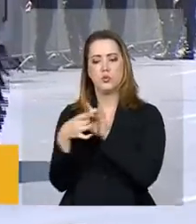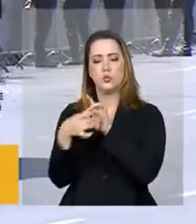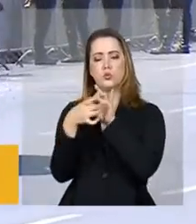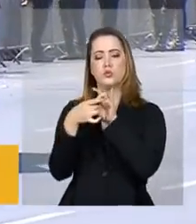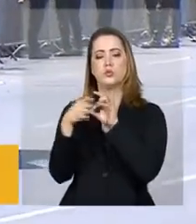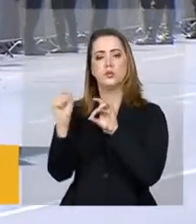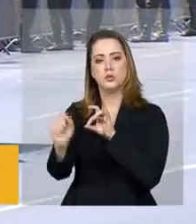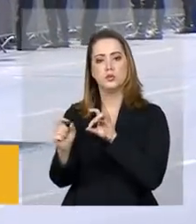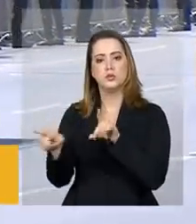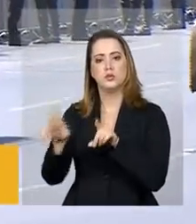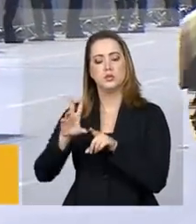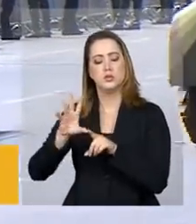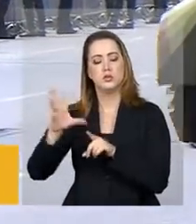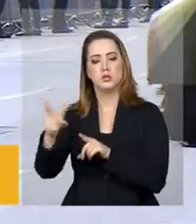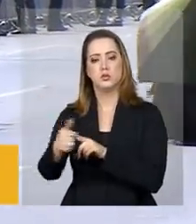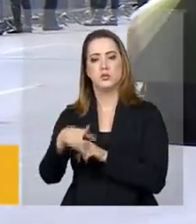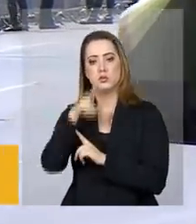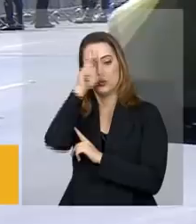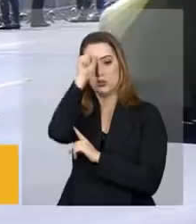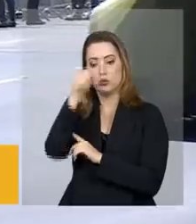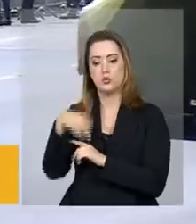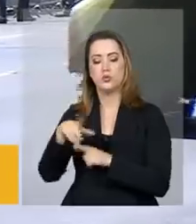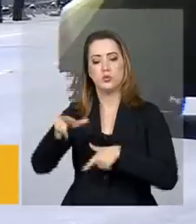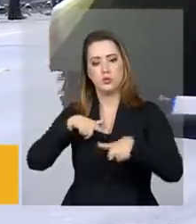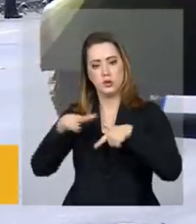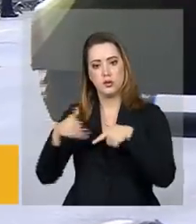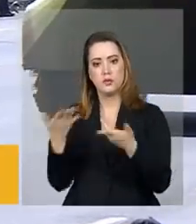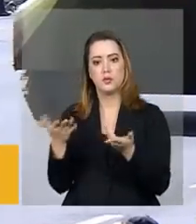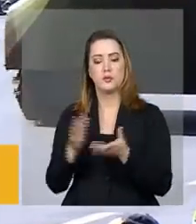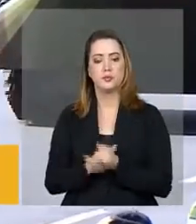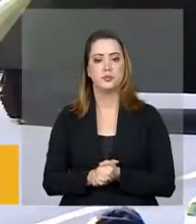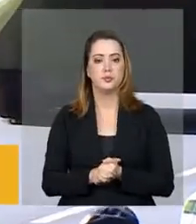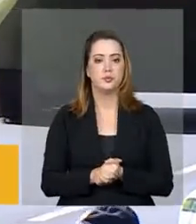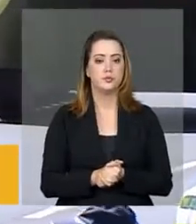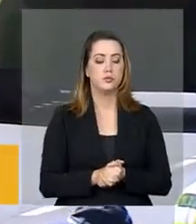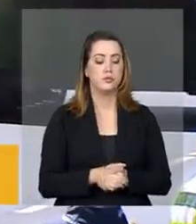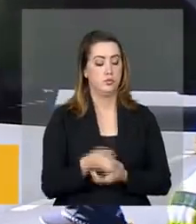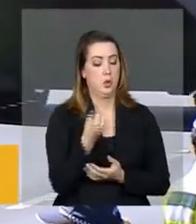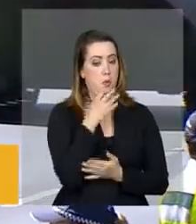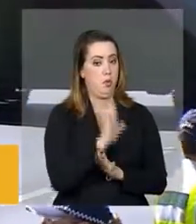a junção das forças todas nas operações. Bom,